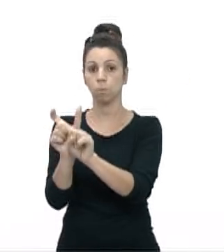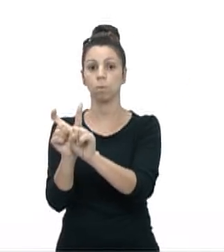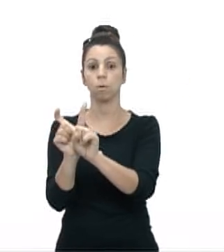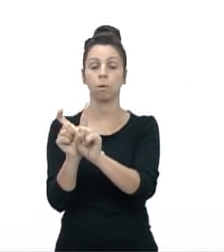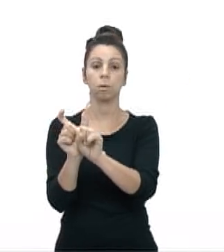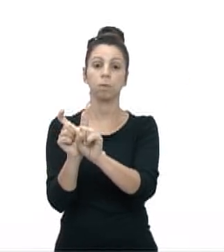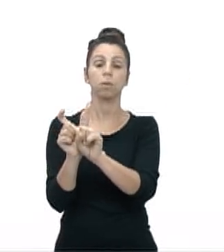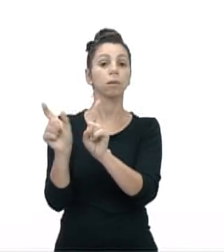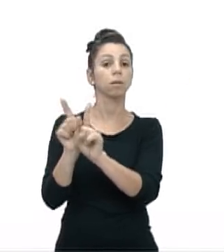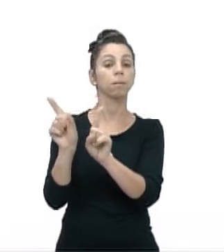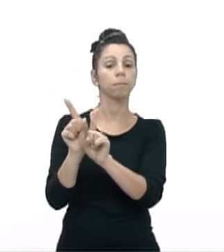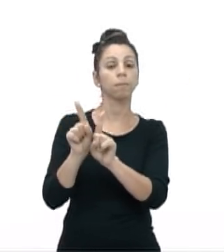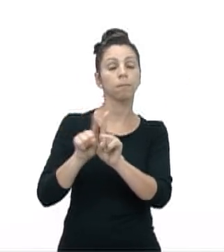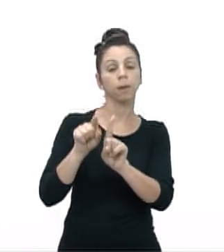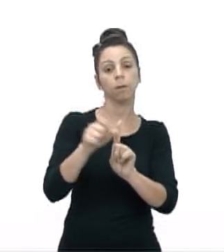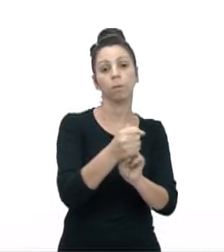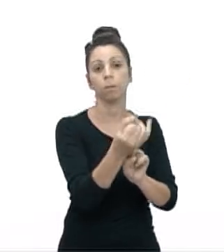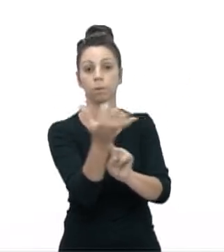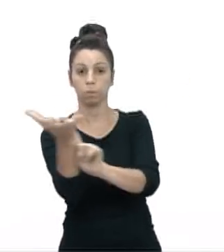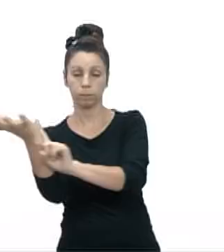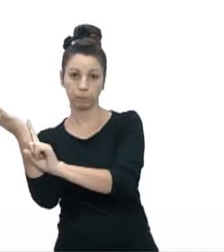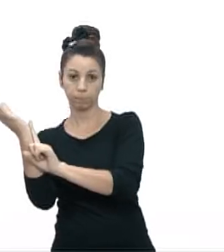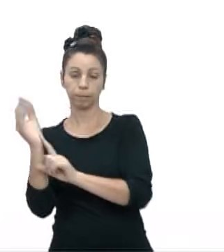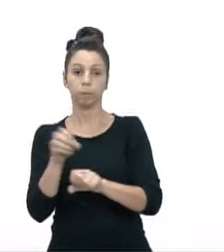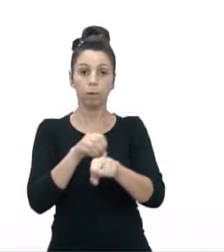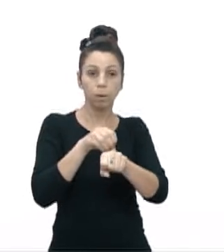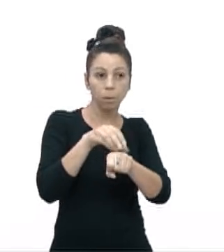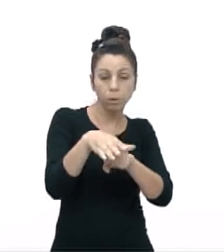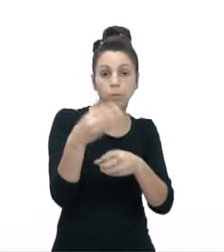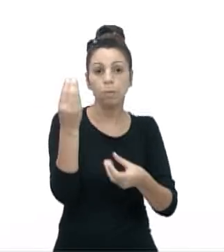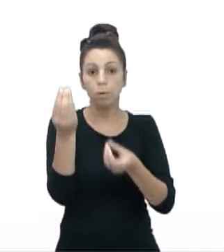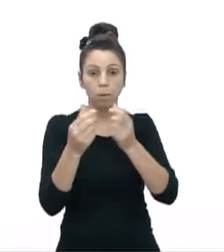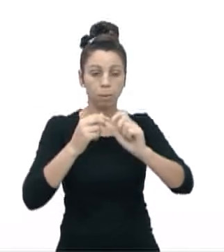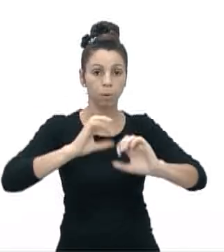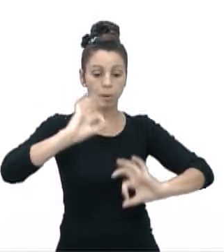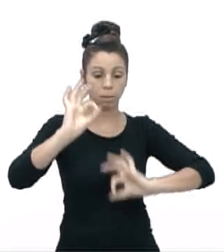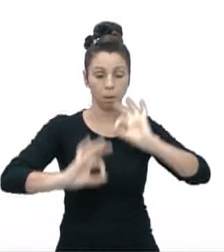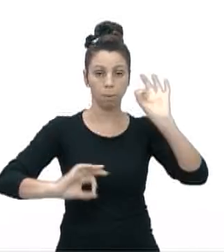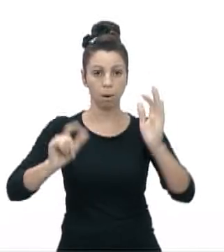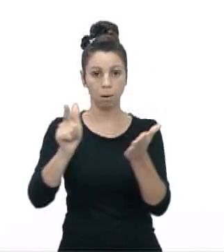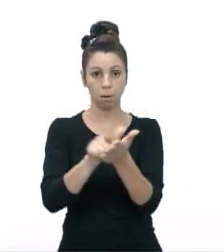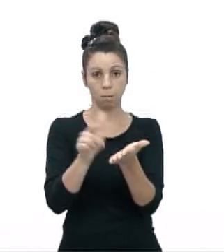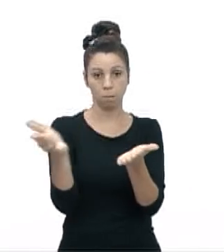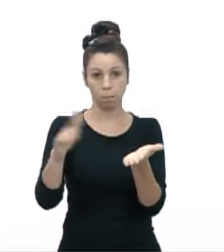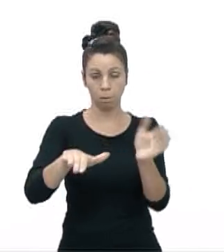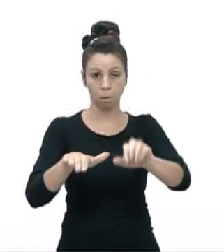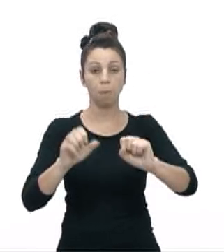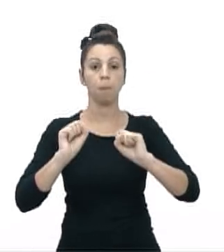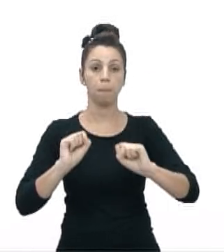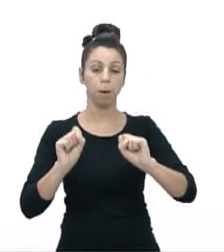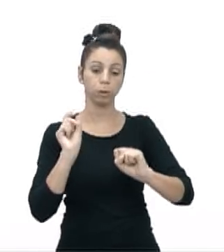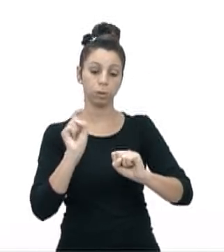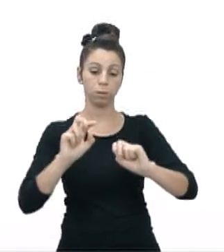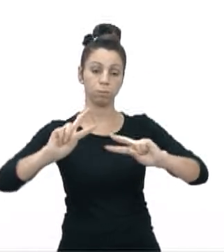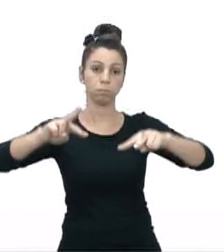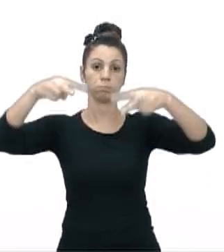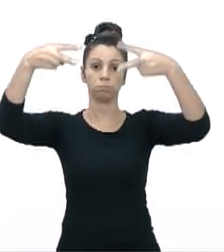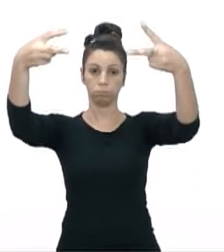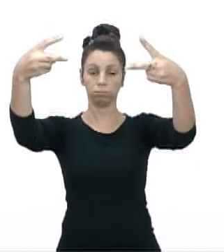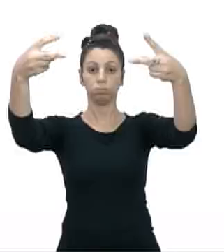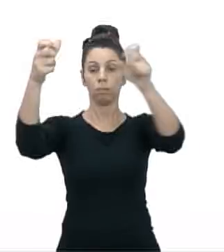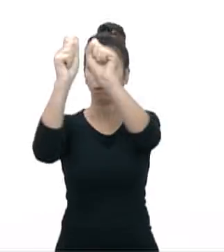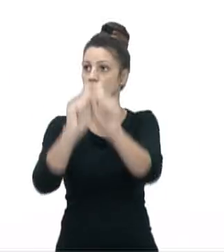palavras, as imagens. Para mais dicas sobre como elaborar um folder, vocês podem clicar no site abaixo, se vocês tiverem